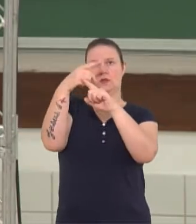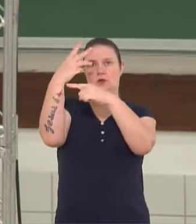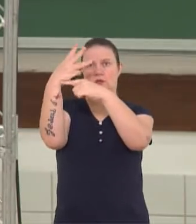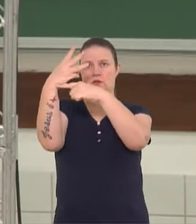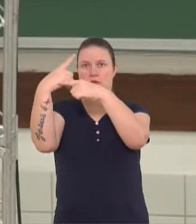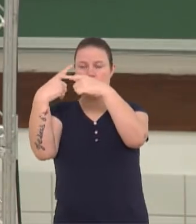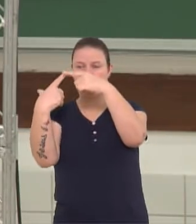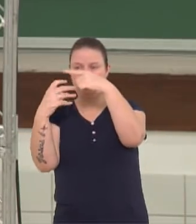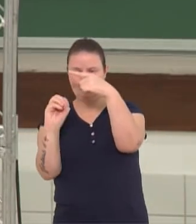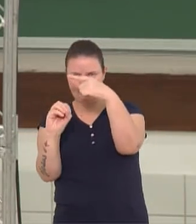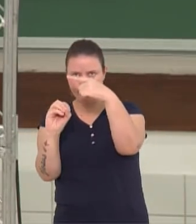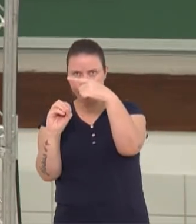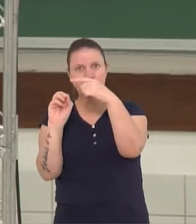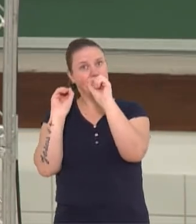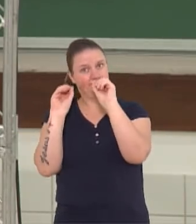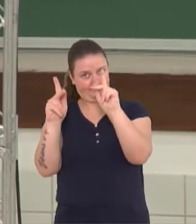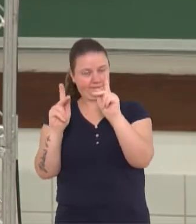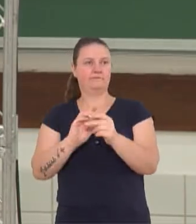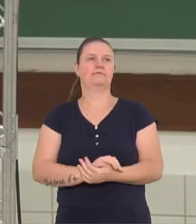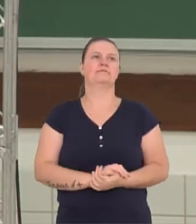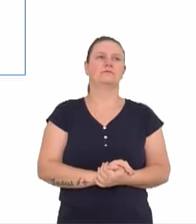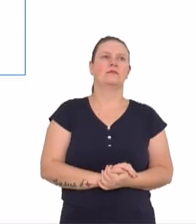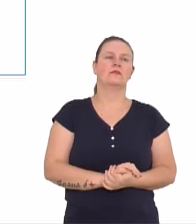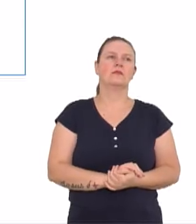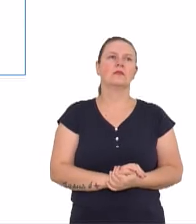gente pensou aqui, ó, não é?